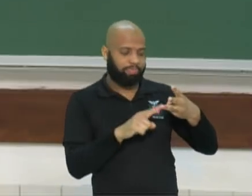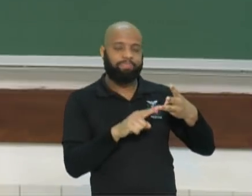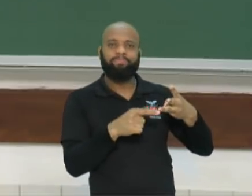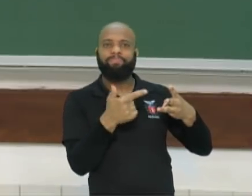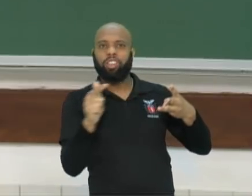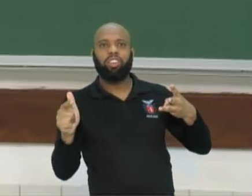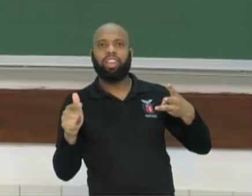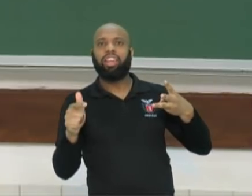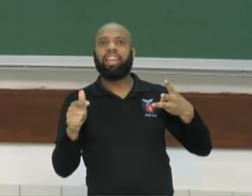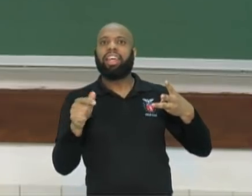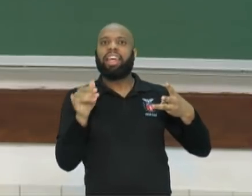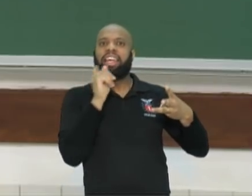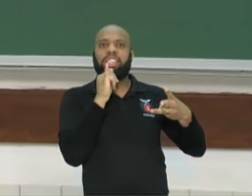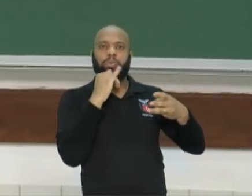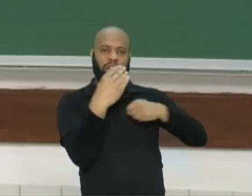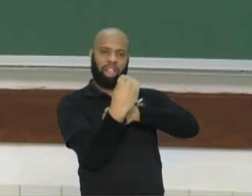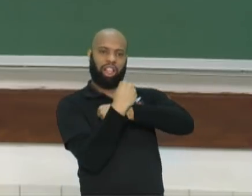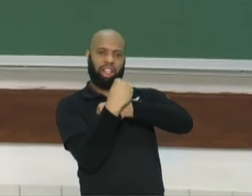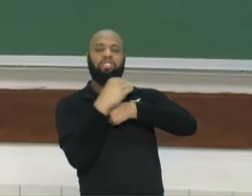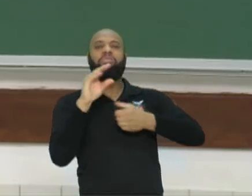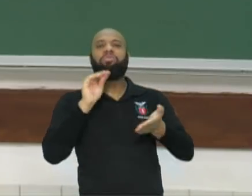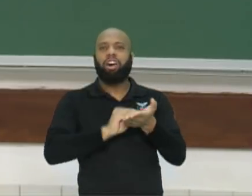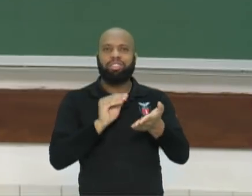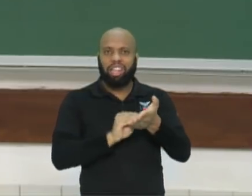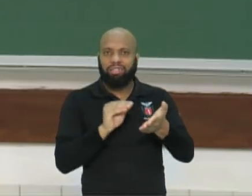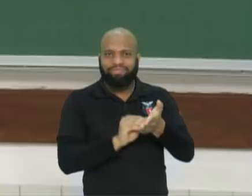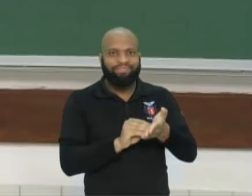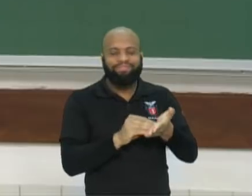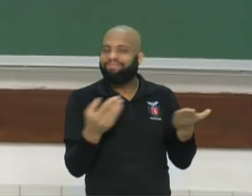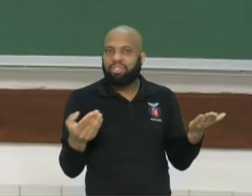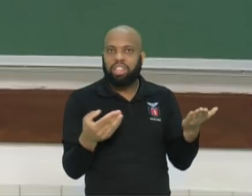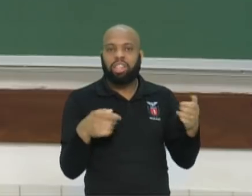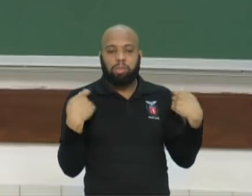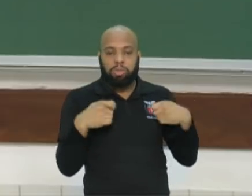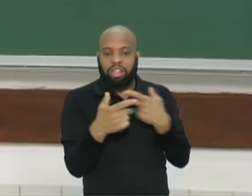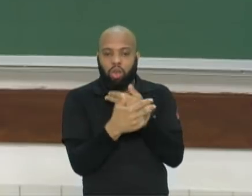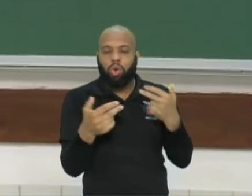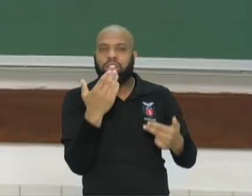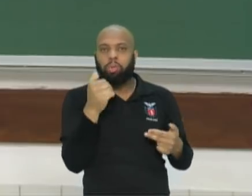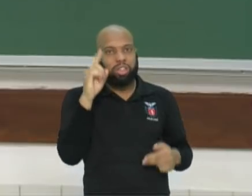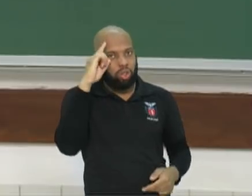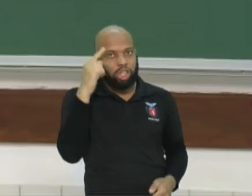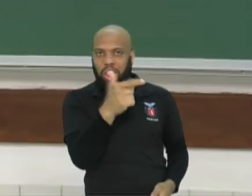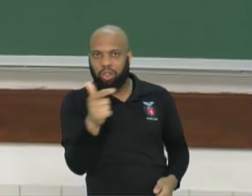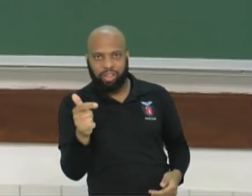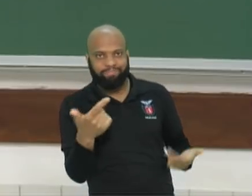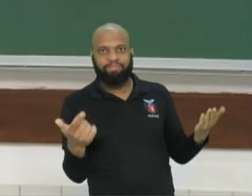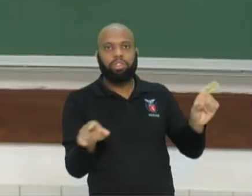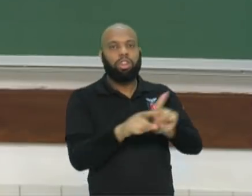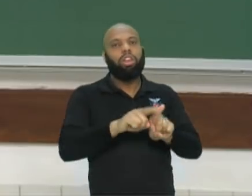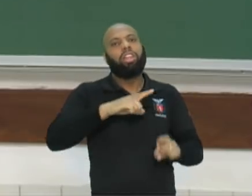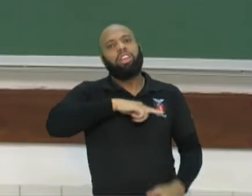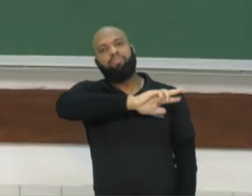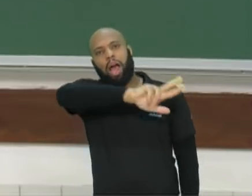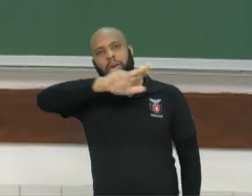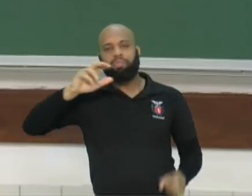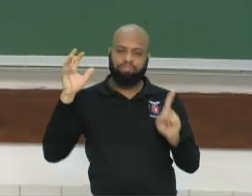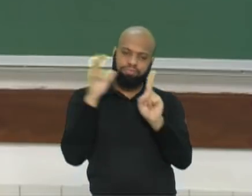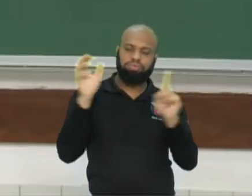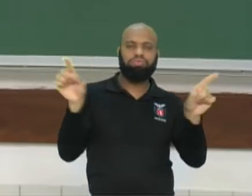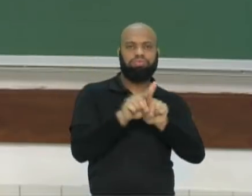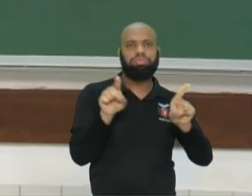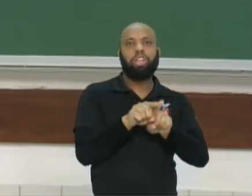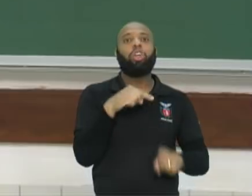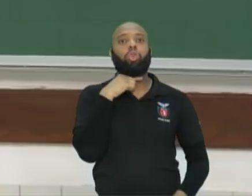são subnutridos em termos de necessidade alimentar diária. É uma série de fatores ali,